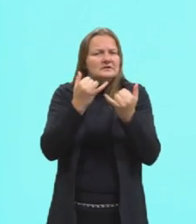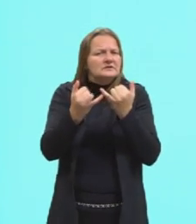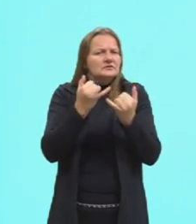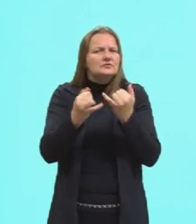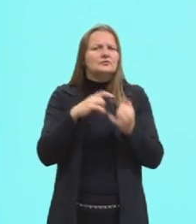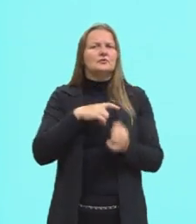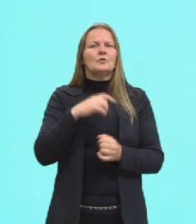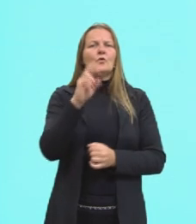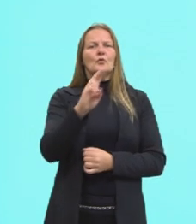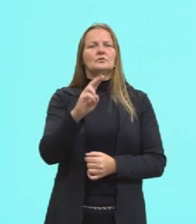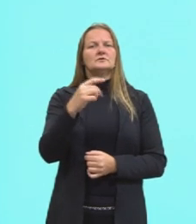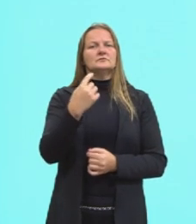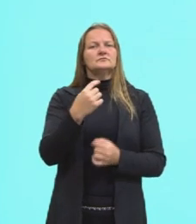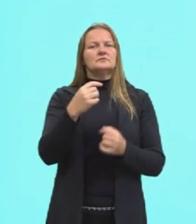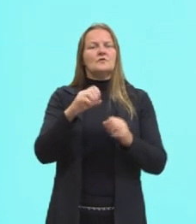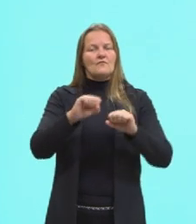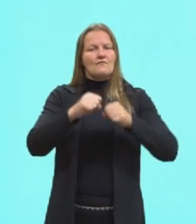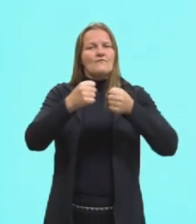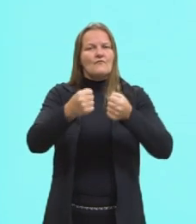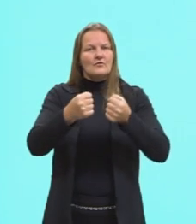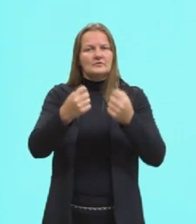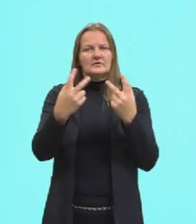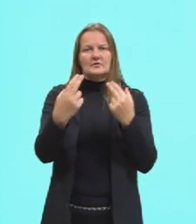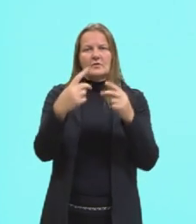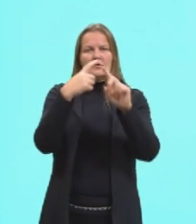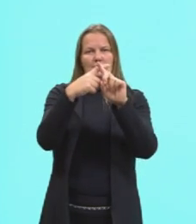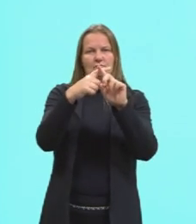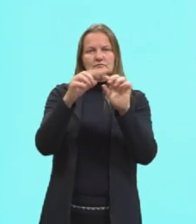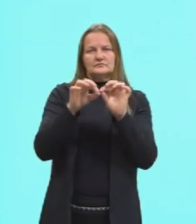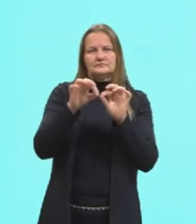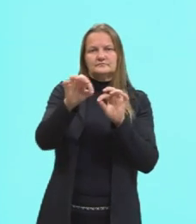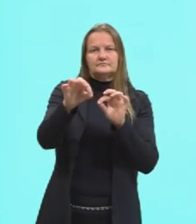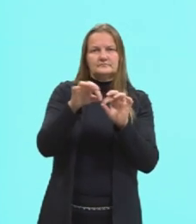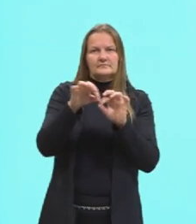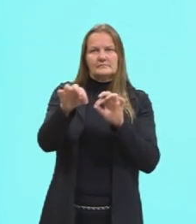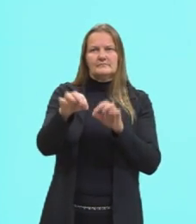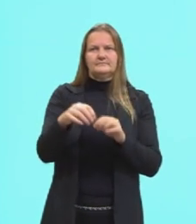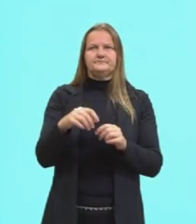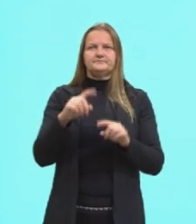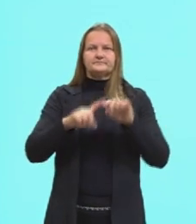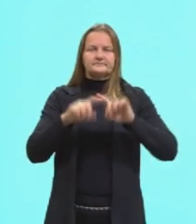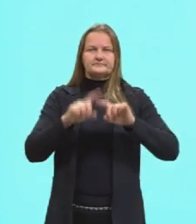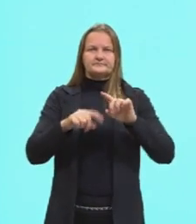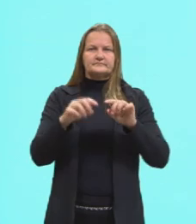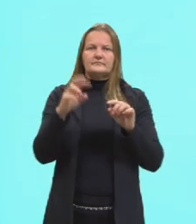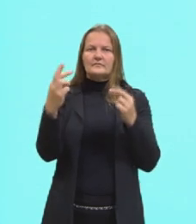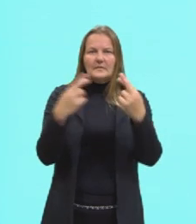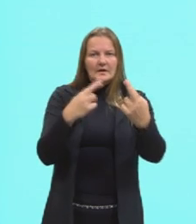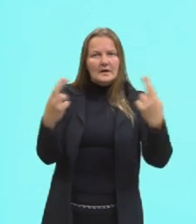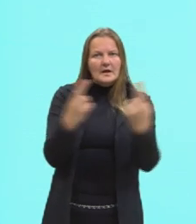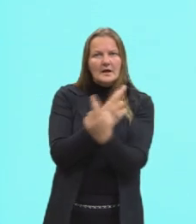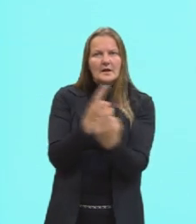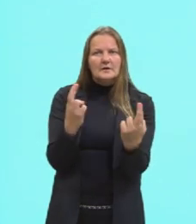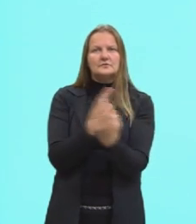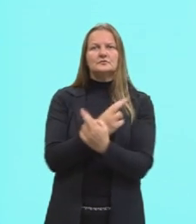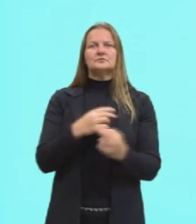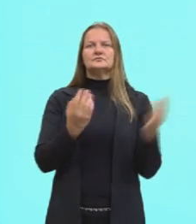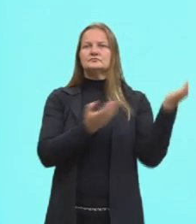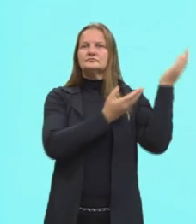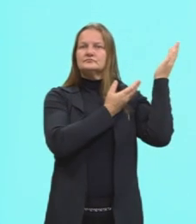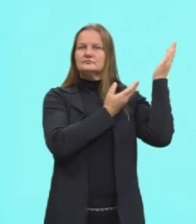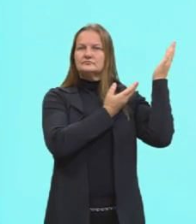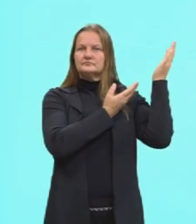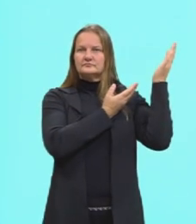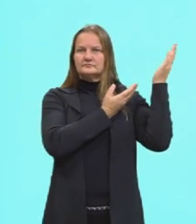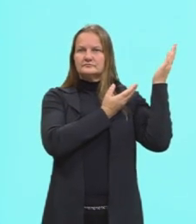questão a gente pode simplificar para força multiplicado pela distância né Então essas aqui são as duas relações que a gente